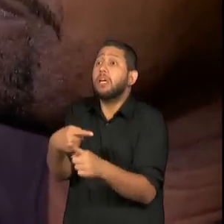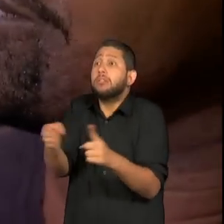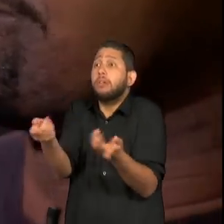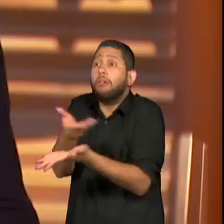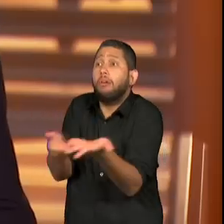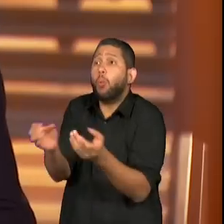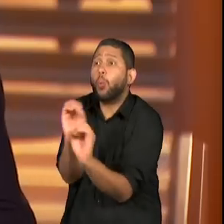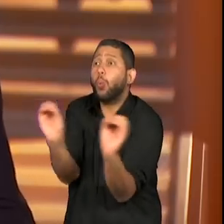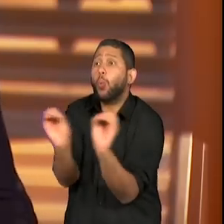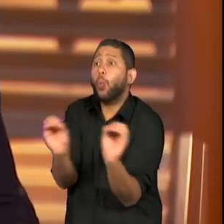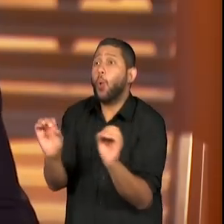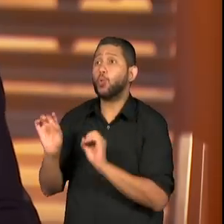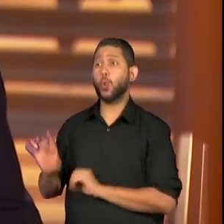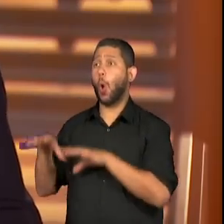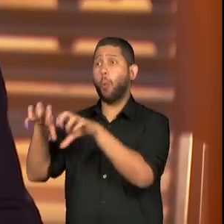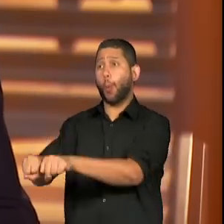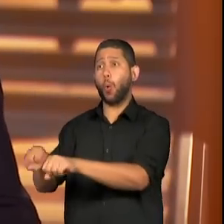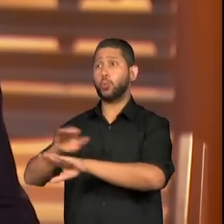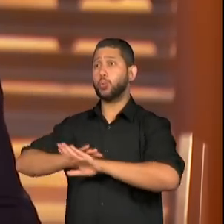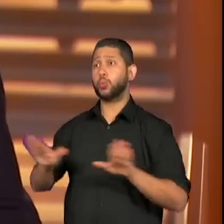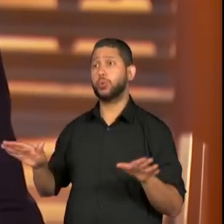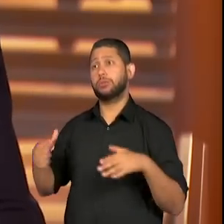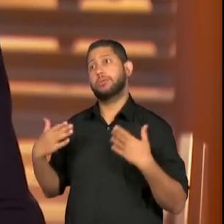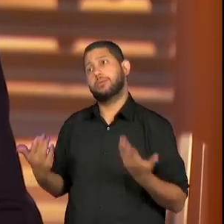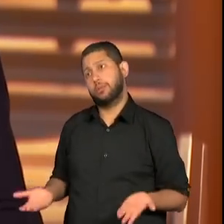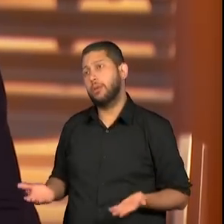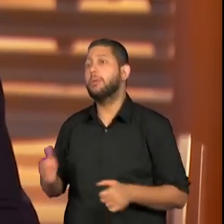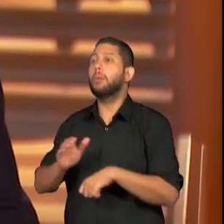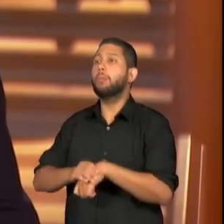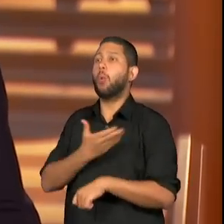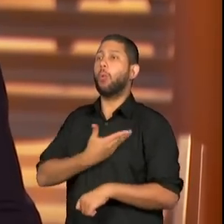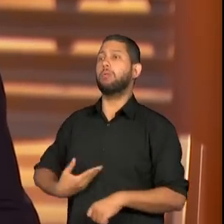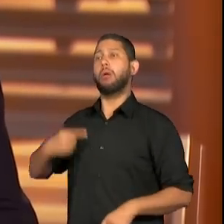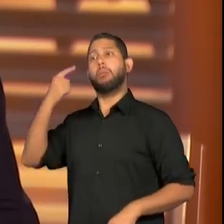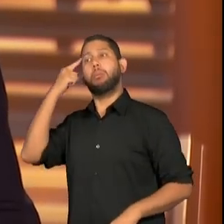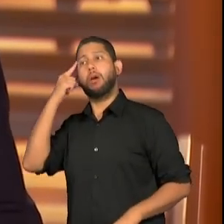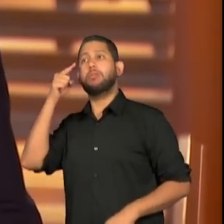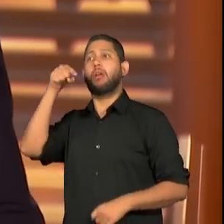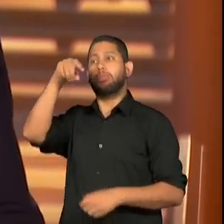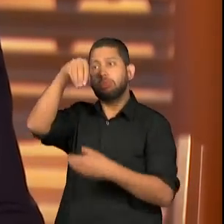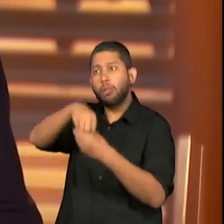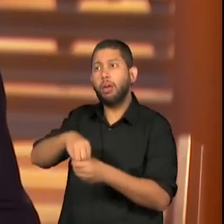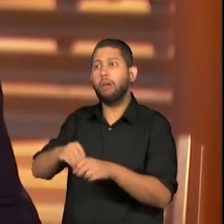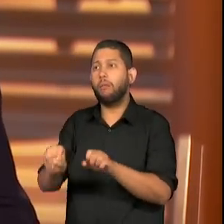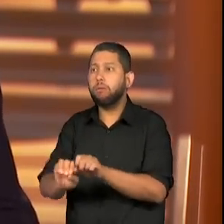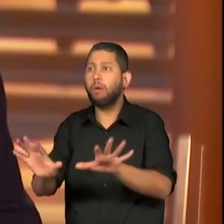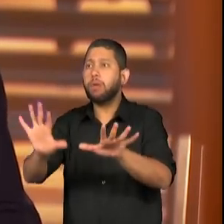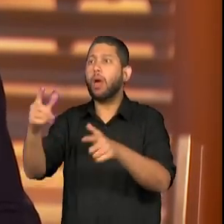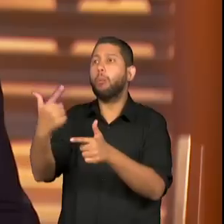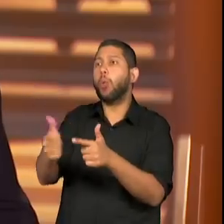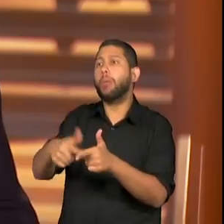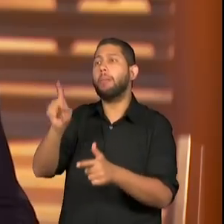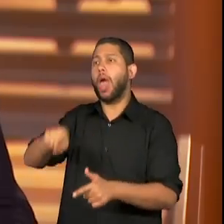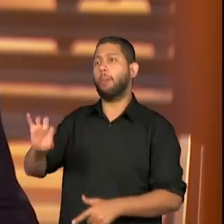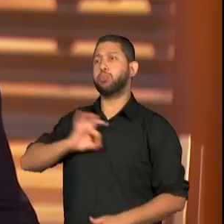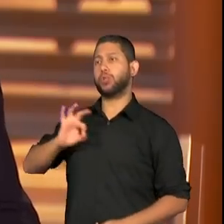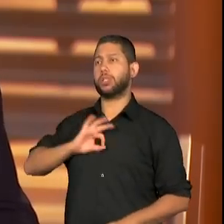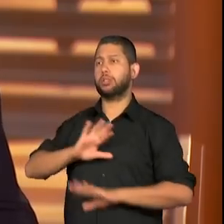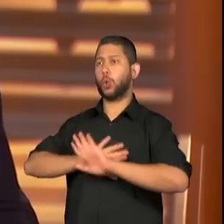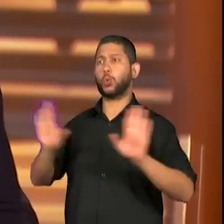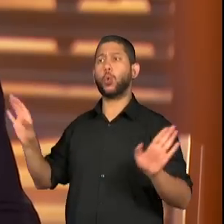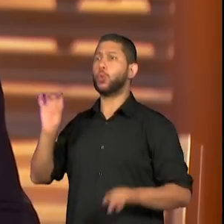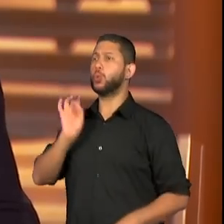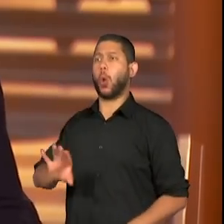não chegam. Então, muitos governantes acham que o problema das favelas é só a polícia. É sempre um caso